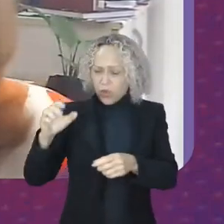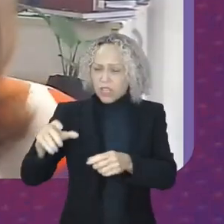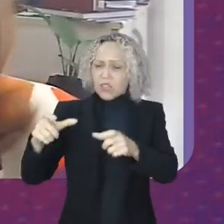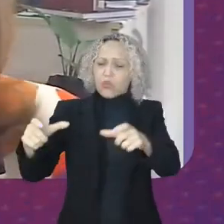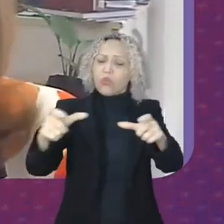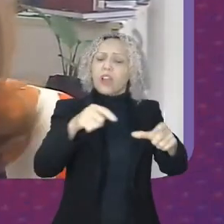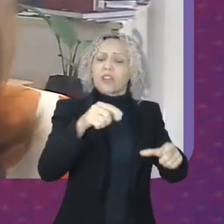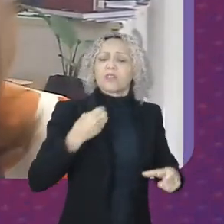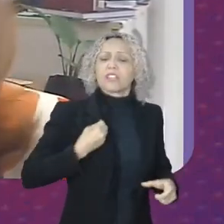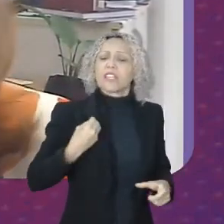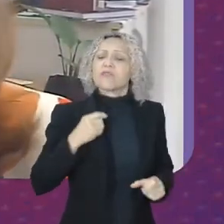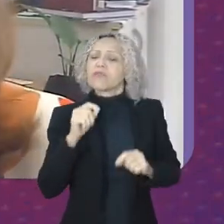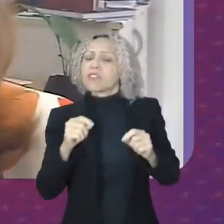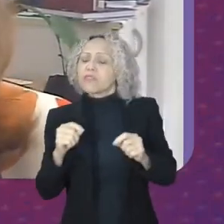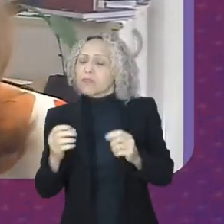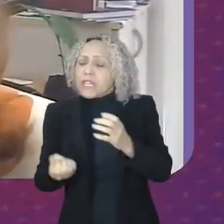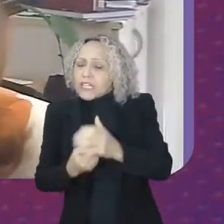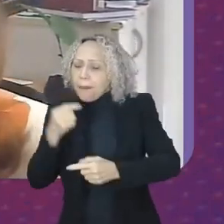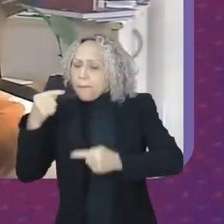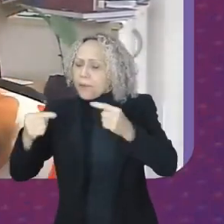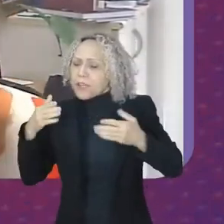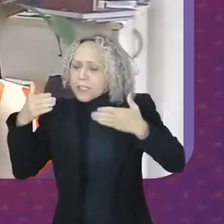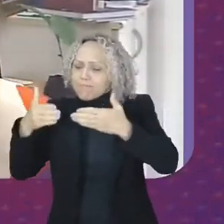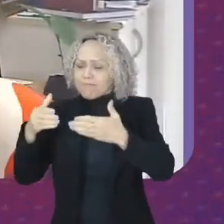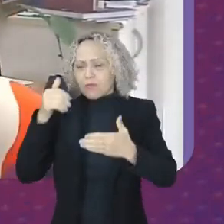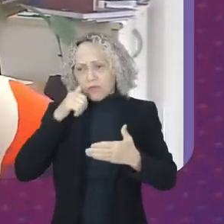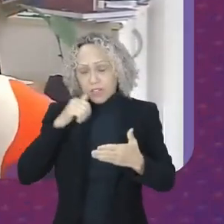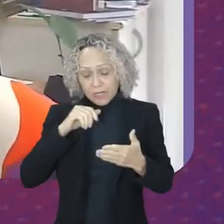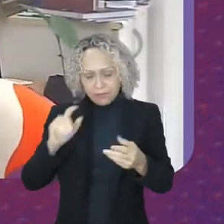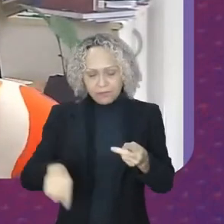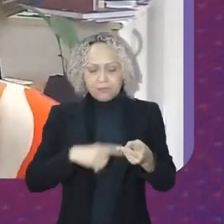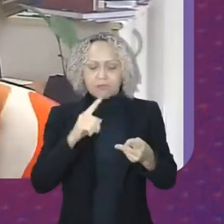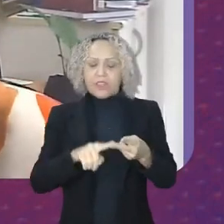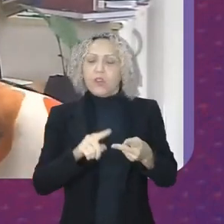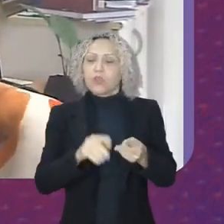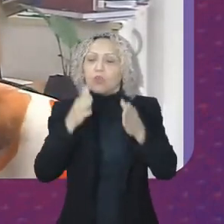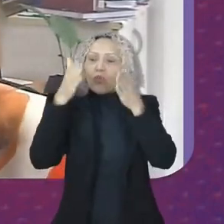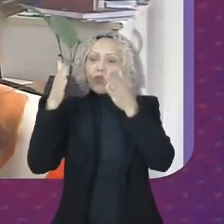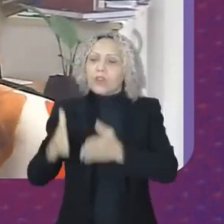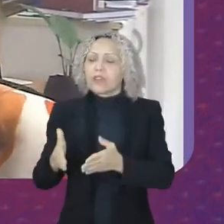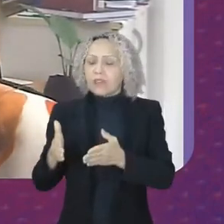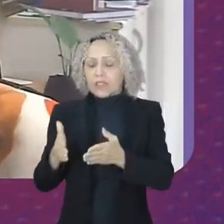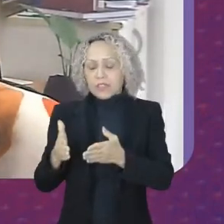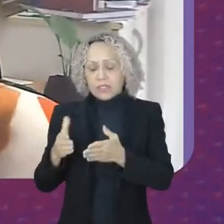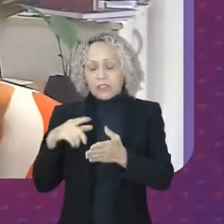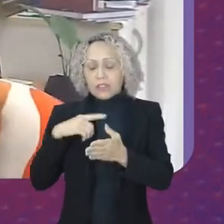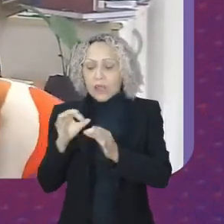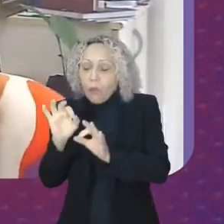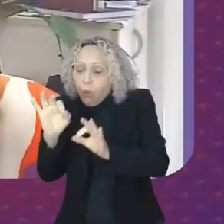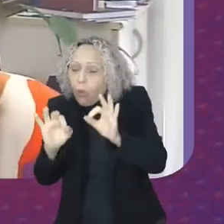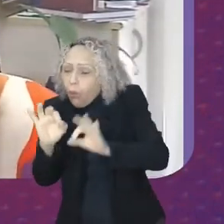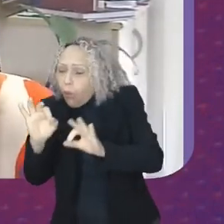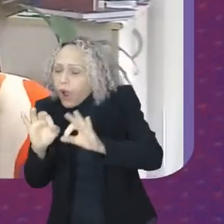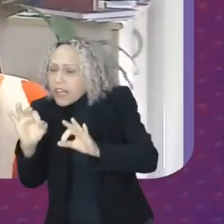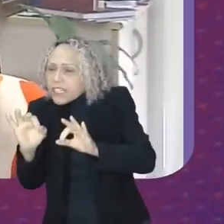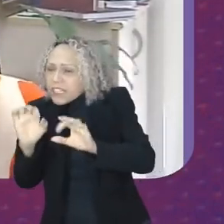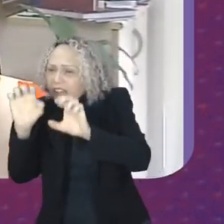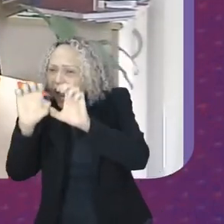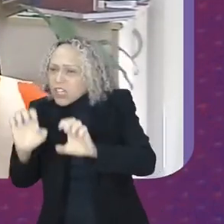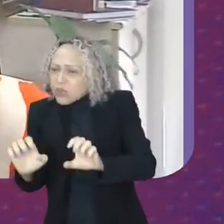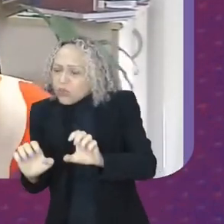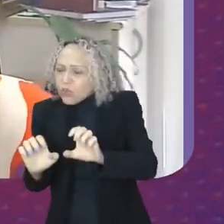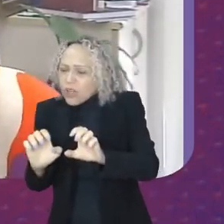tem uma coordenação de projetos e parcerias. A gente está estruturando essa coordenação ainda, mas